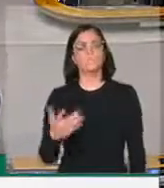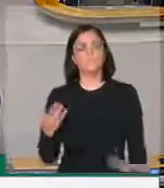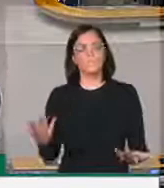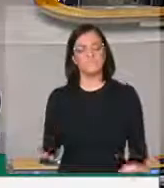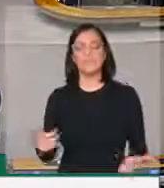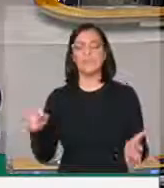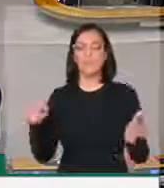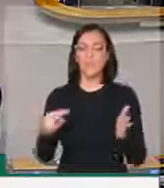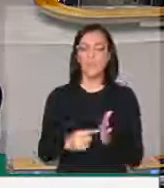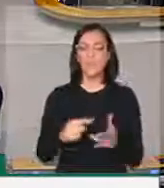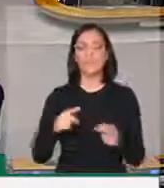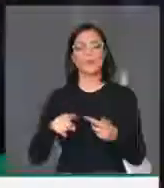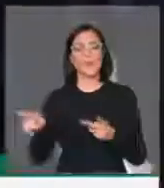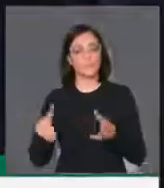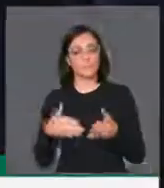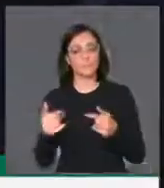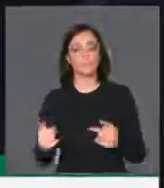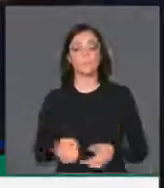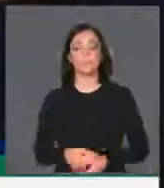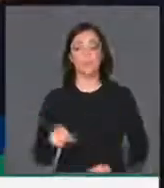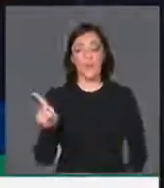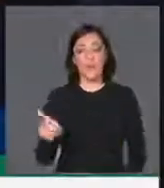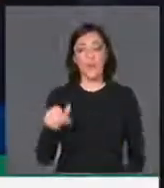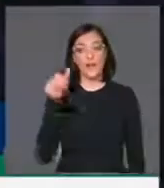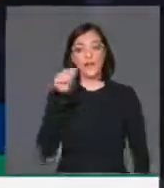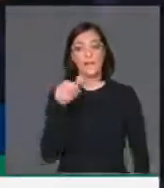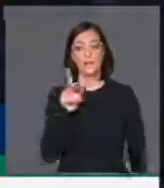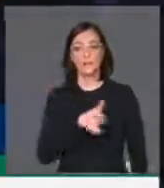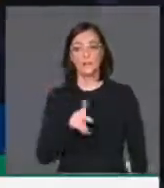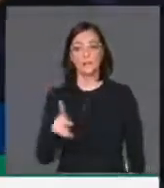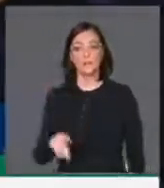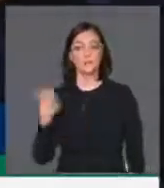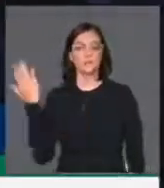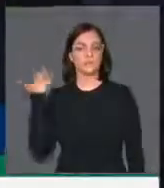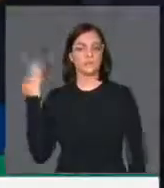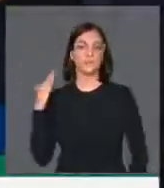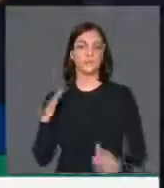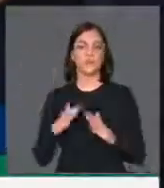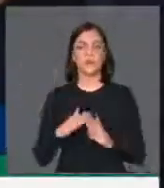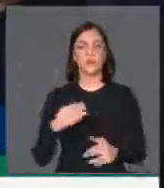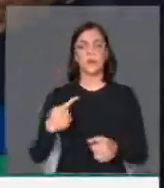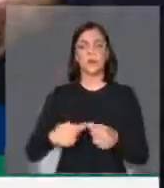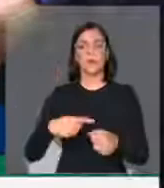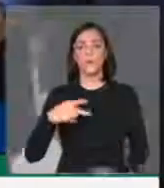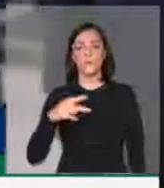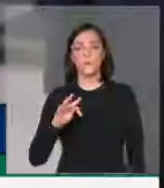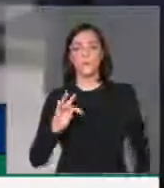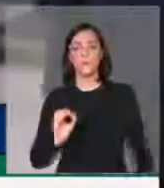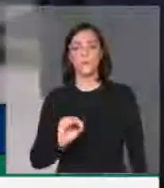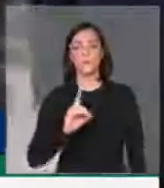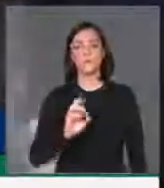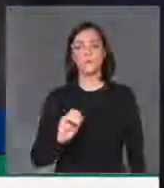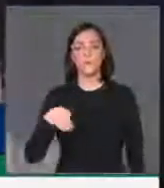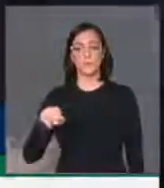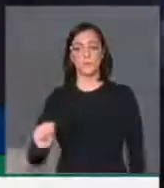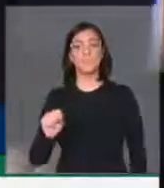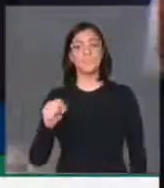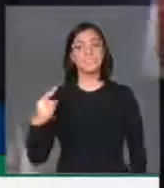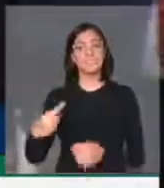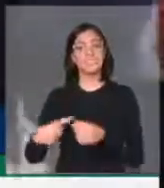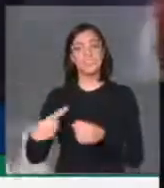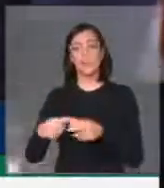Ela é professora que morava em Porto de Mós, uma cidade muito